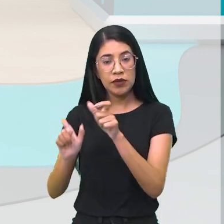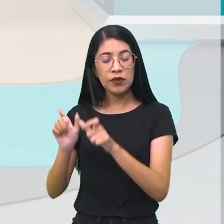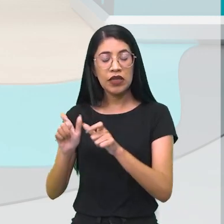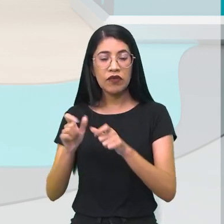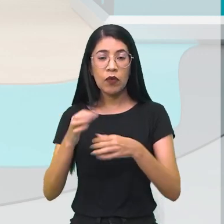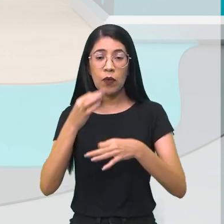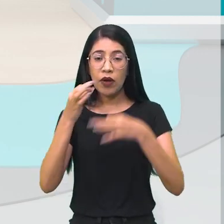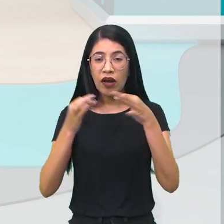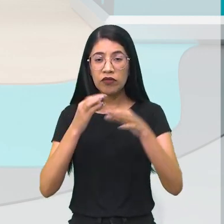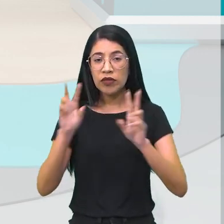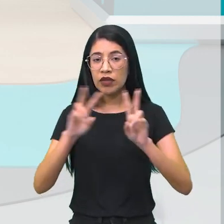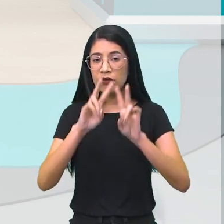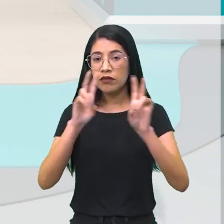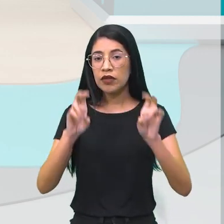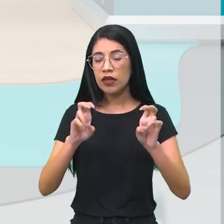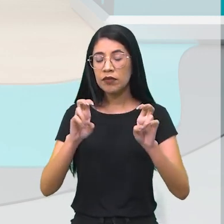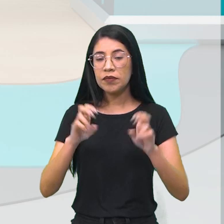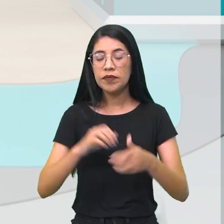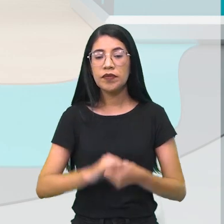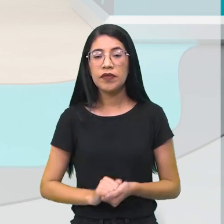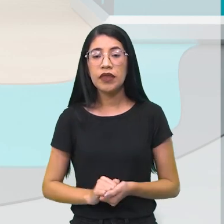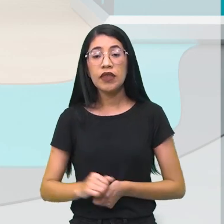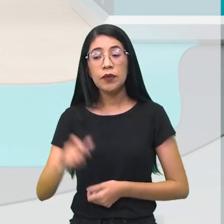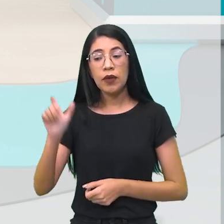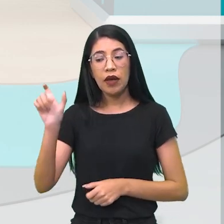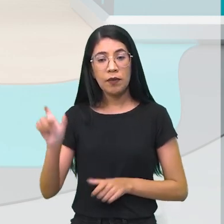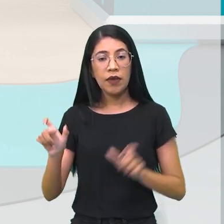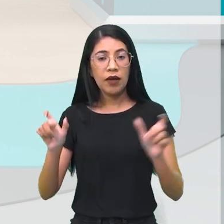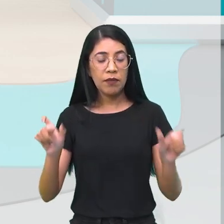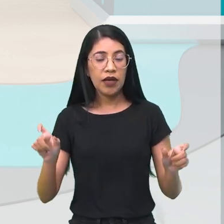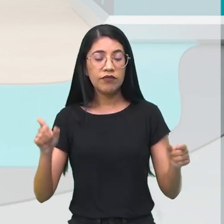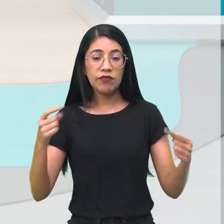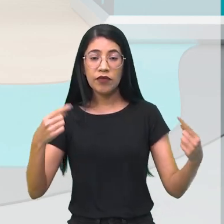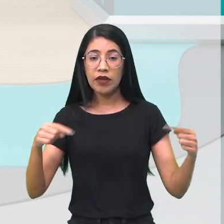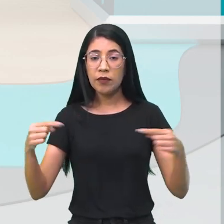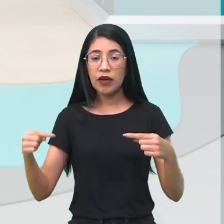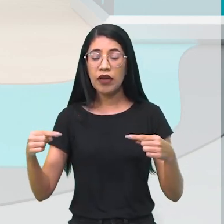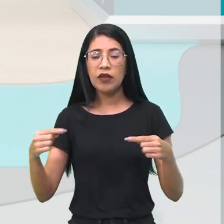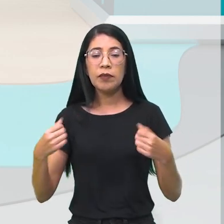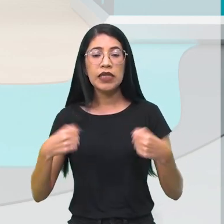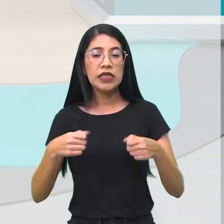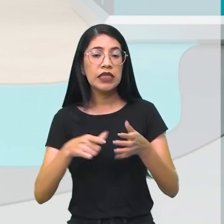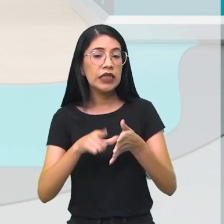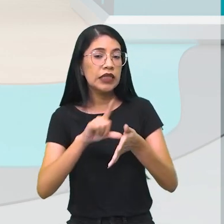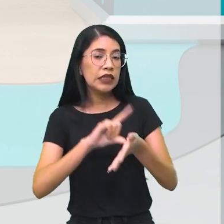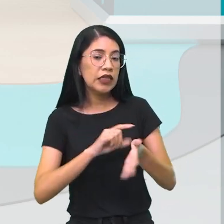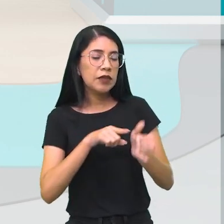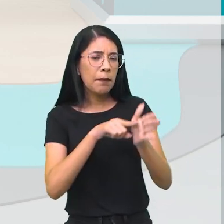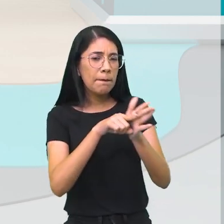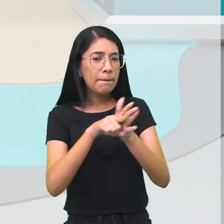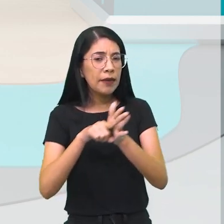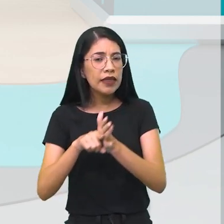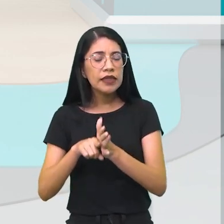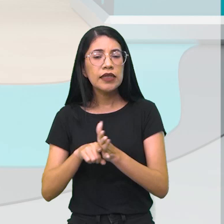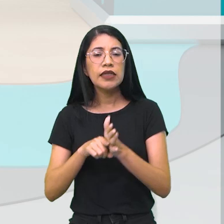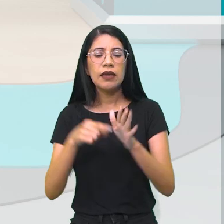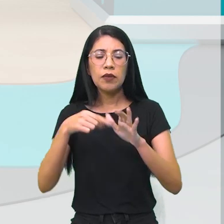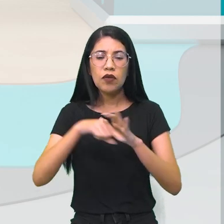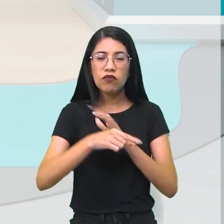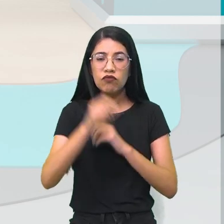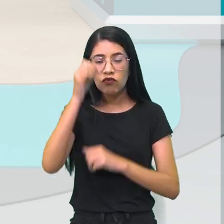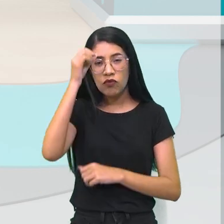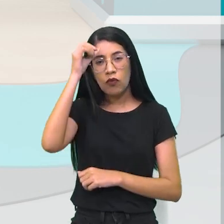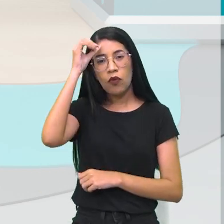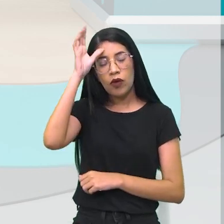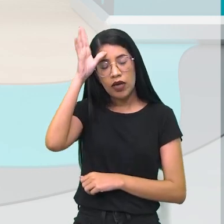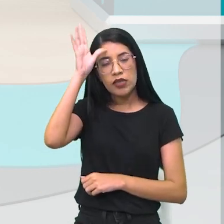né, sobre determinado tema. E aí, o que esses debatedores, o que eles têm que fazer? Fazer uma pesquisa, né? Ter conhecimento do assunto